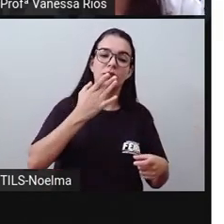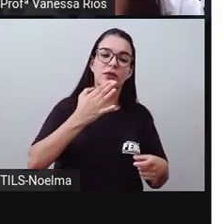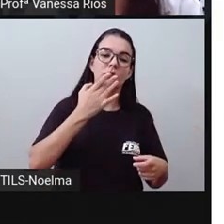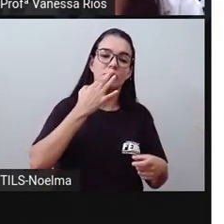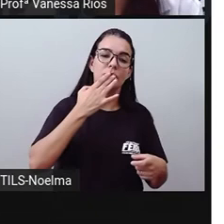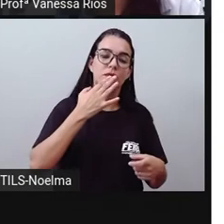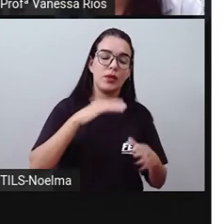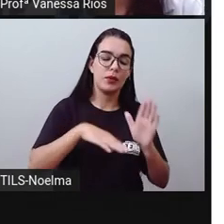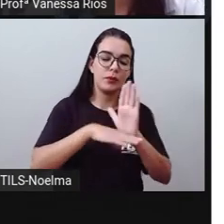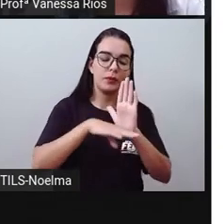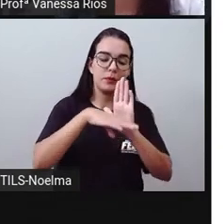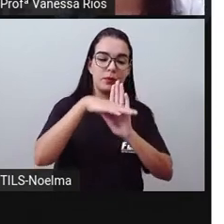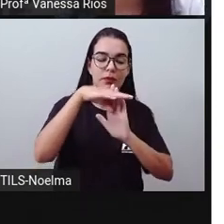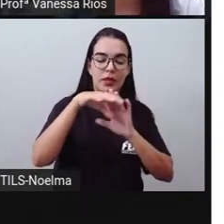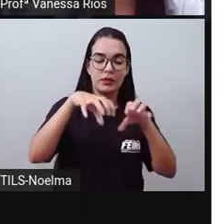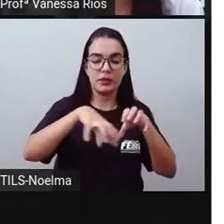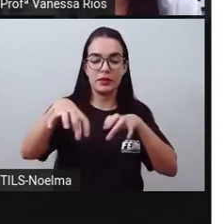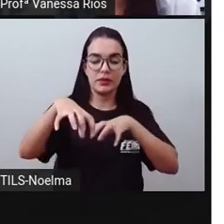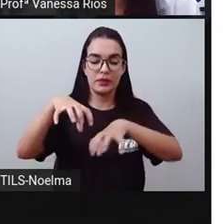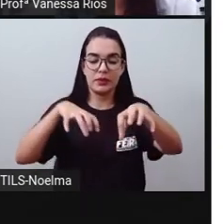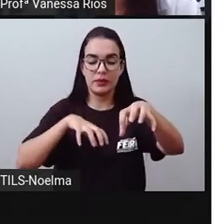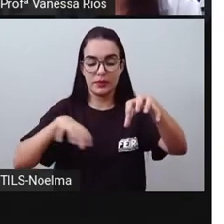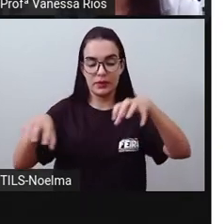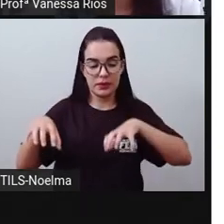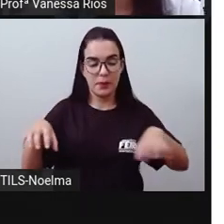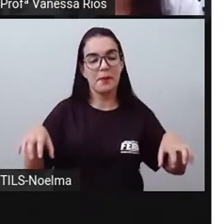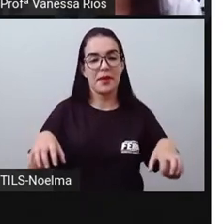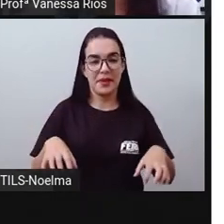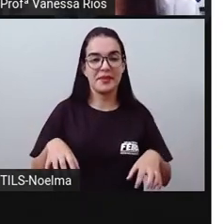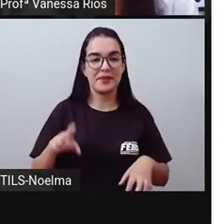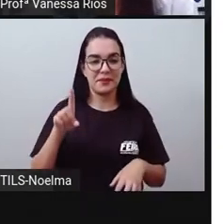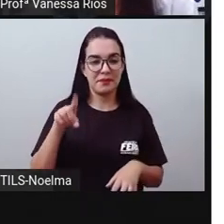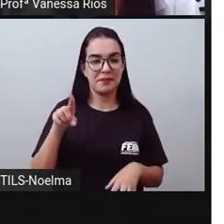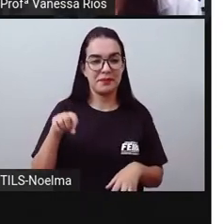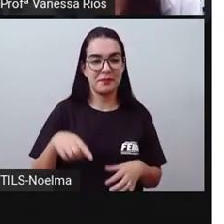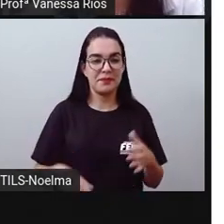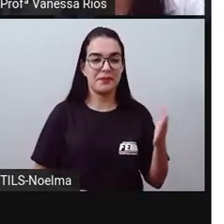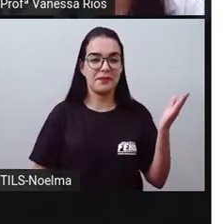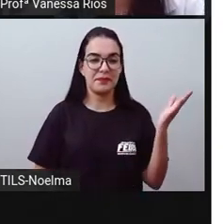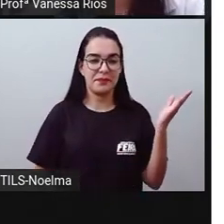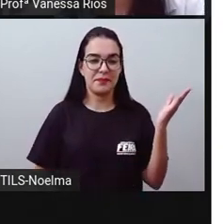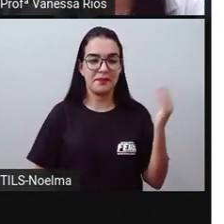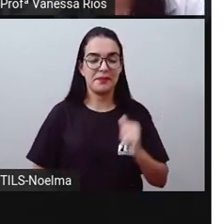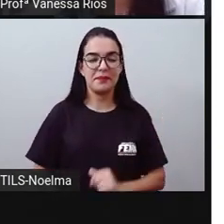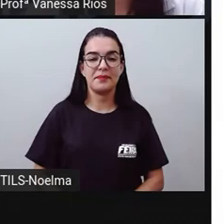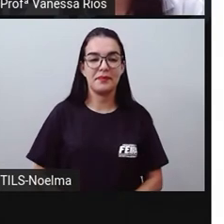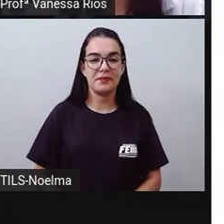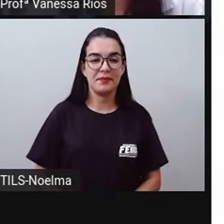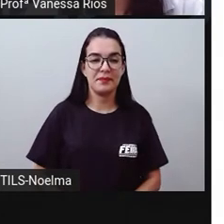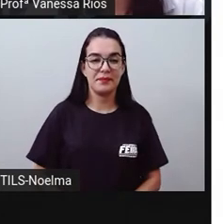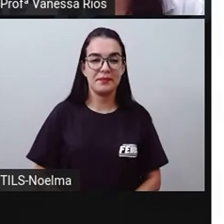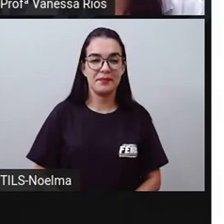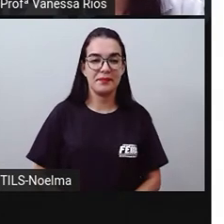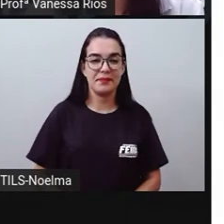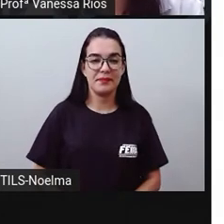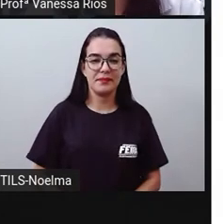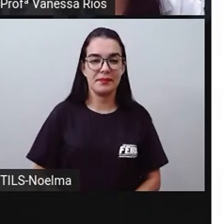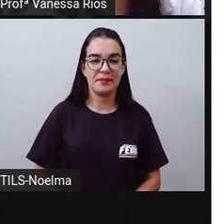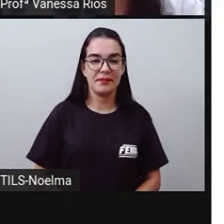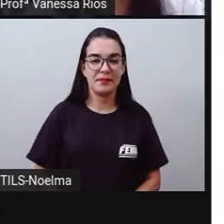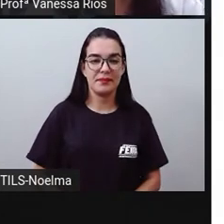este processo são responsáveis por essa coleta, trazem nas cores os materiais que devem